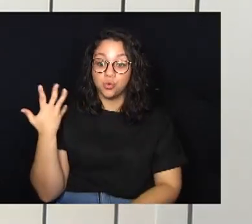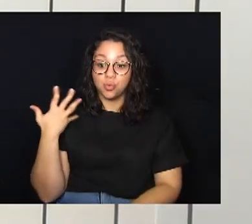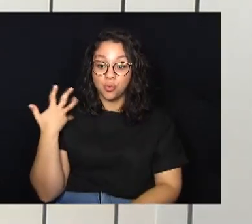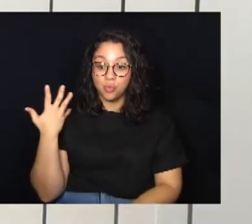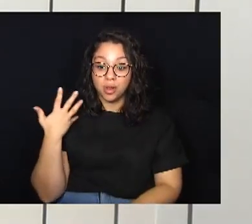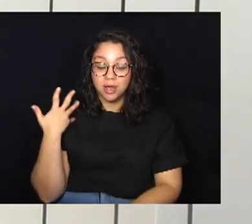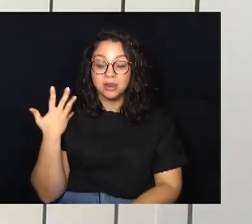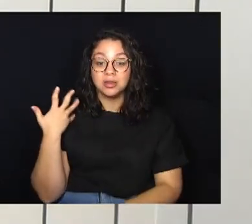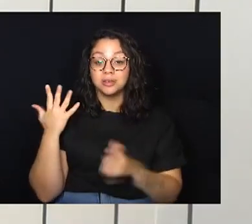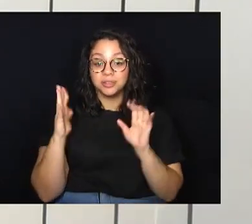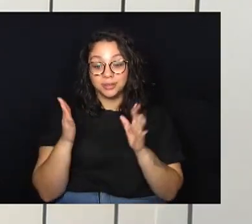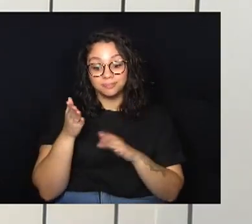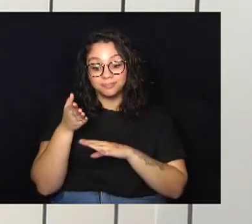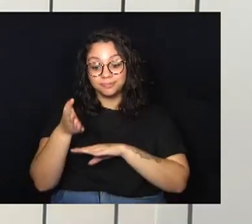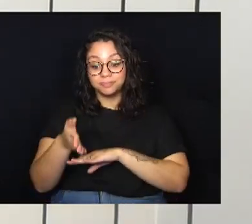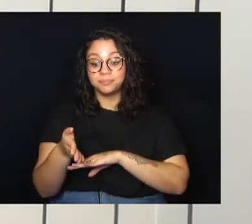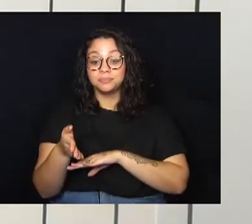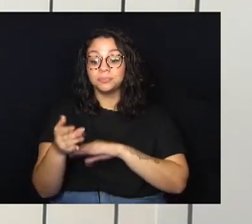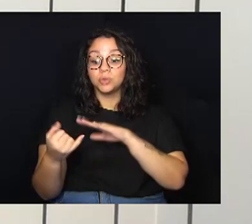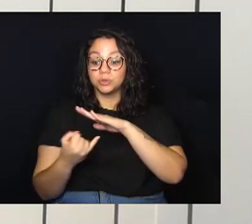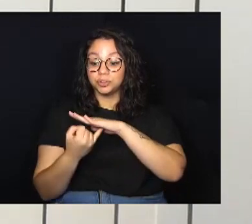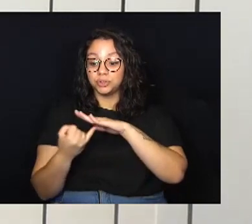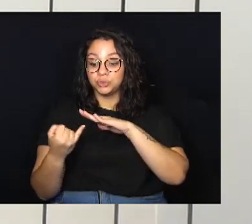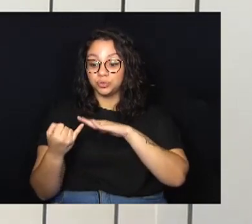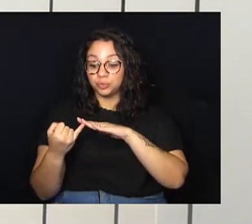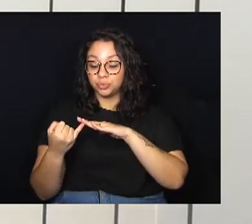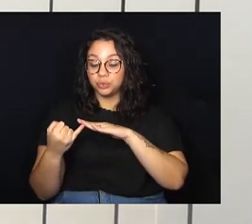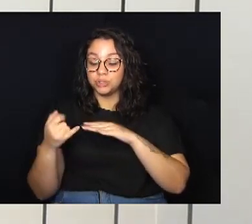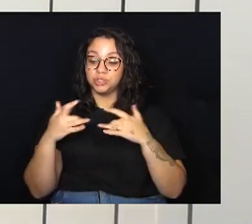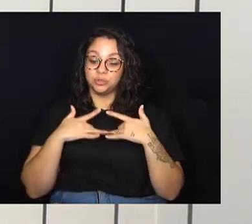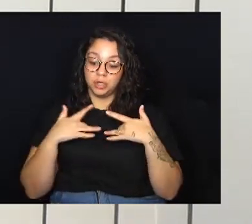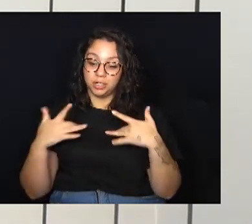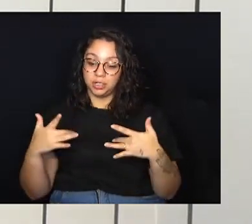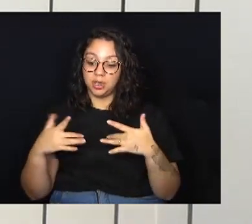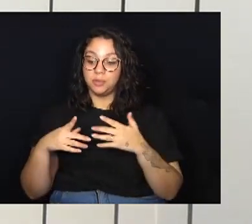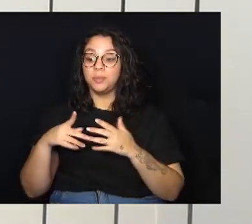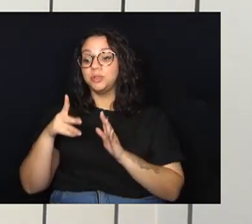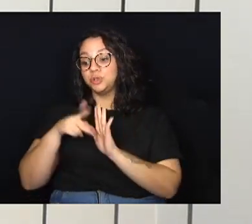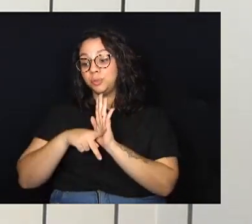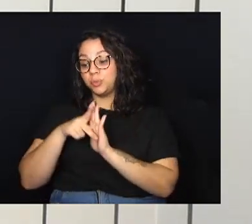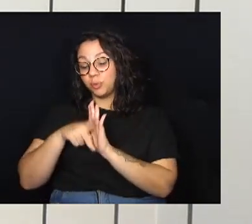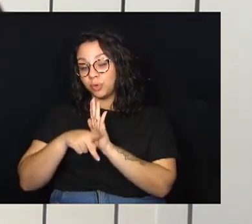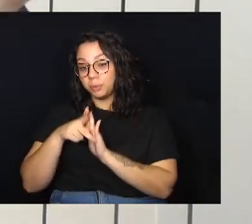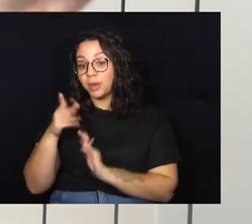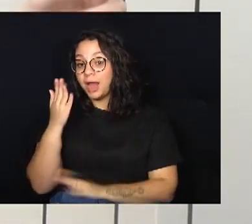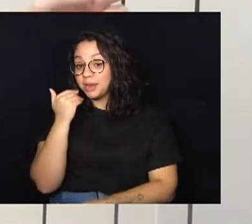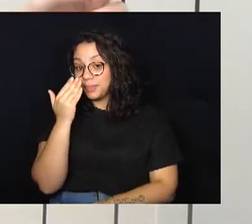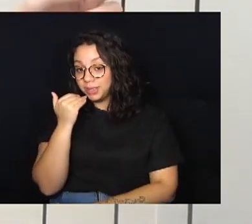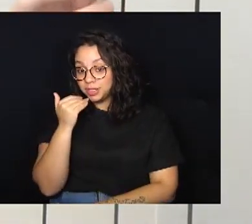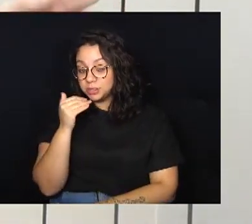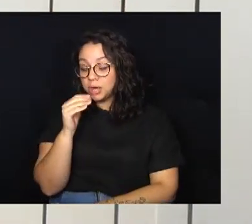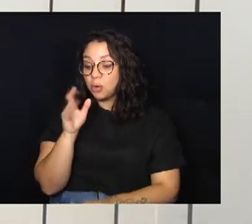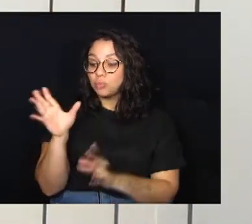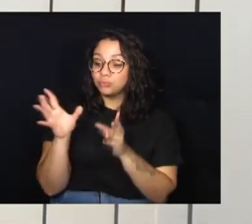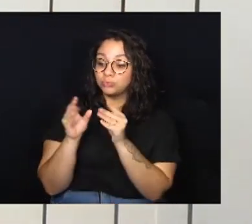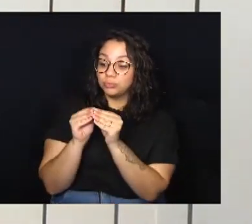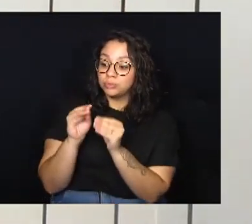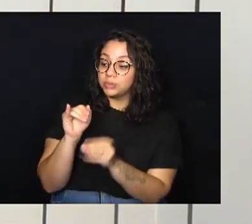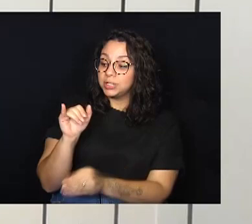ISA, o Instituto de Solidariedade para Programas de Alimentação, ONG que distribuiu em